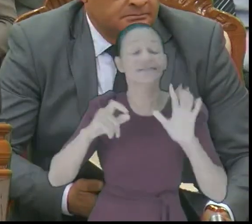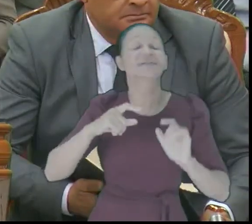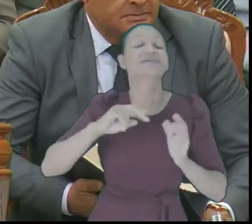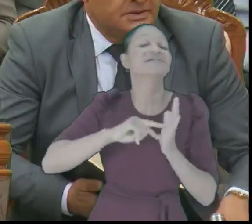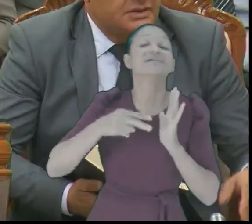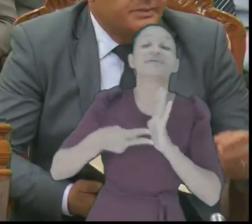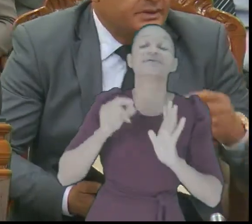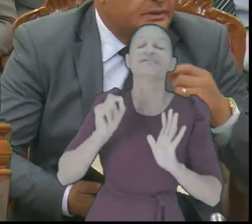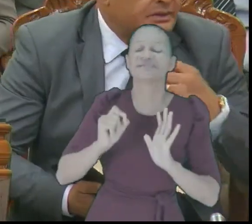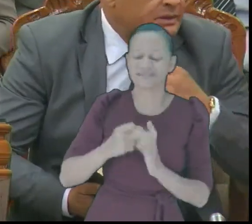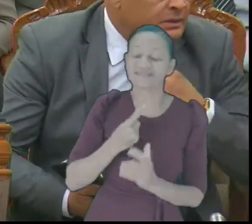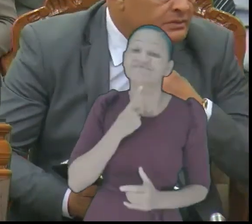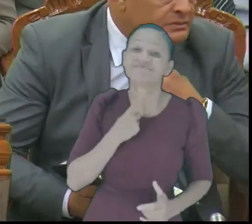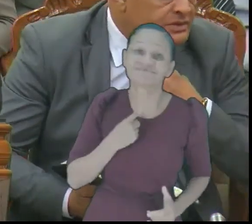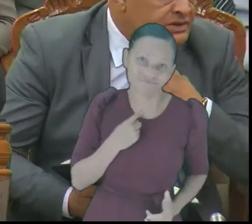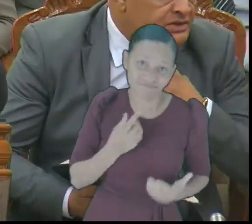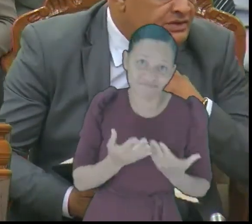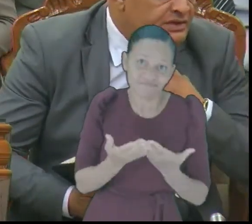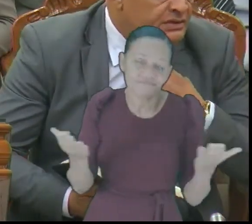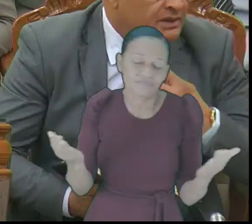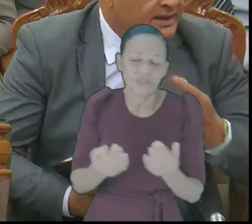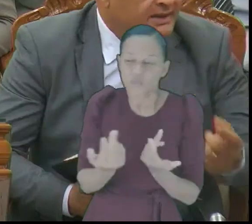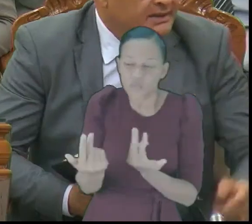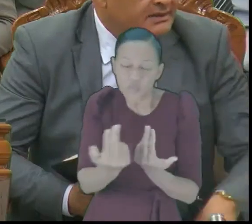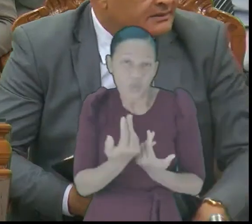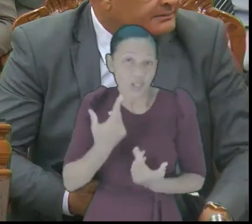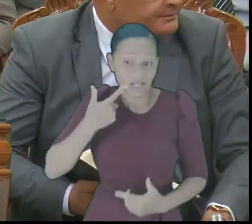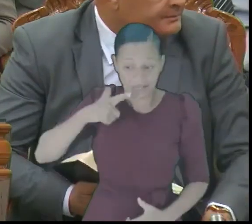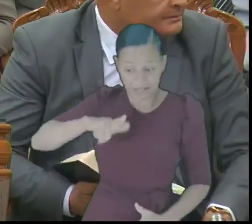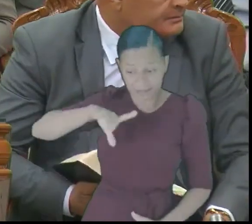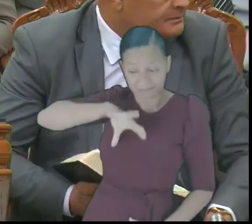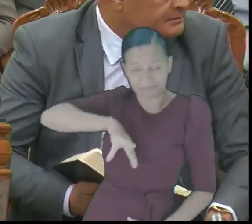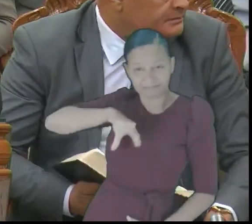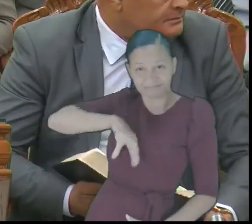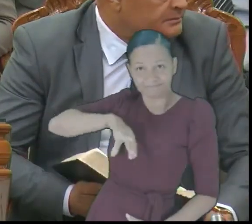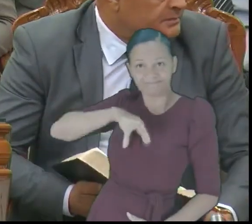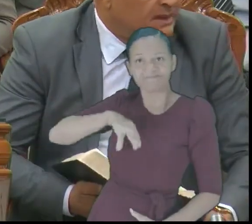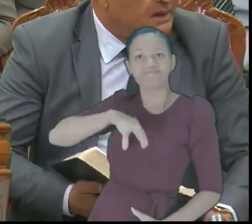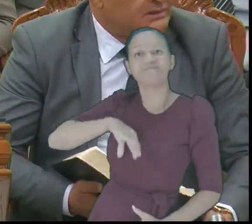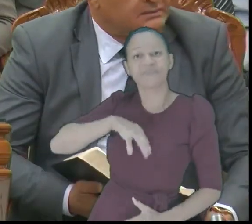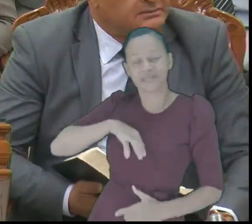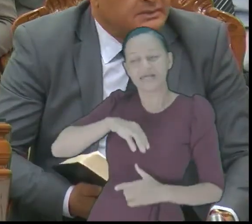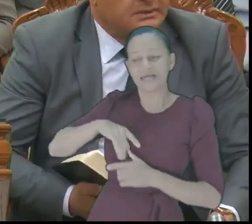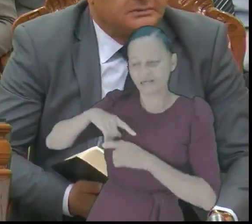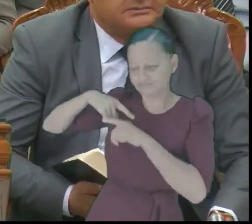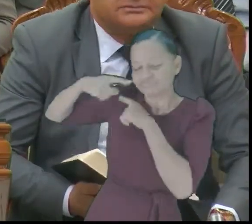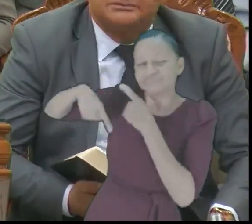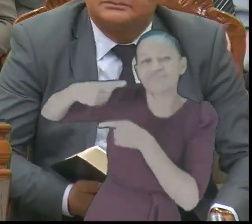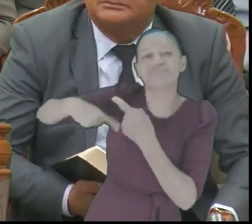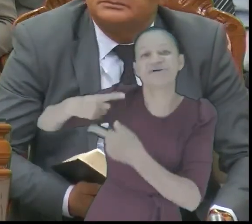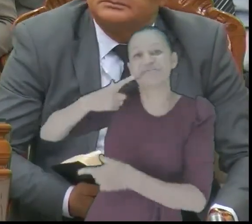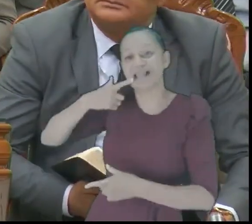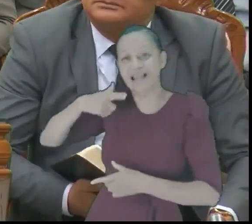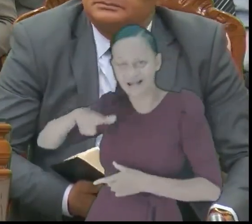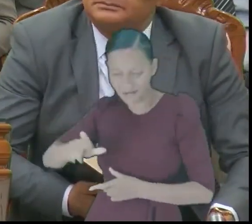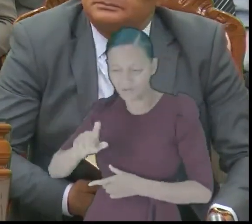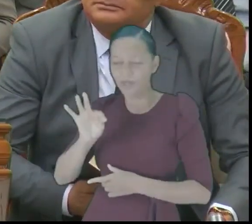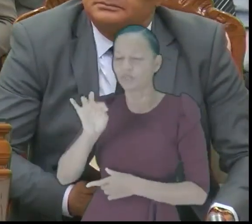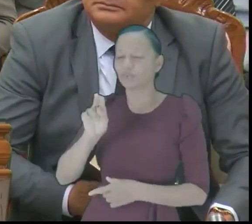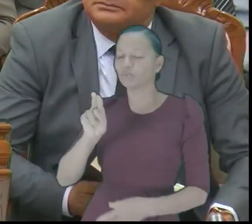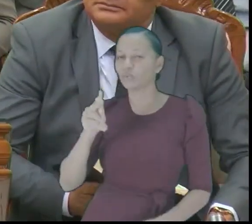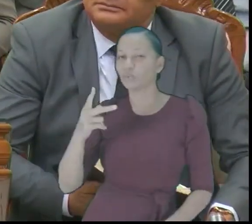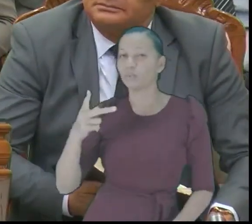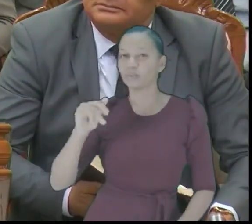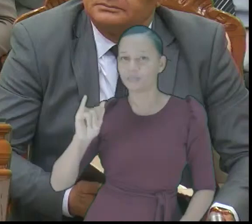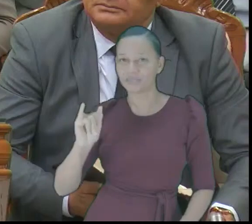Oxalá? Porque Oxalá, como o português, ele é derivado de Tupi-Guarani, ele é derivado principalmente do